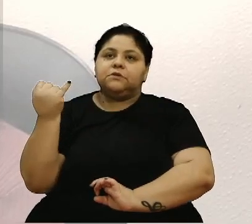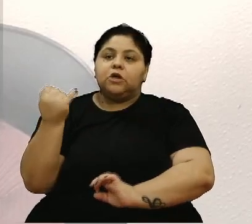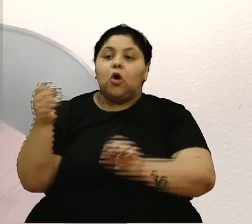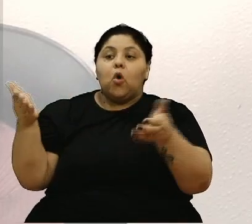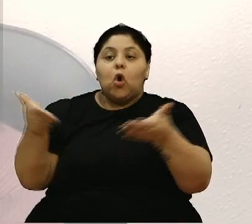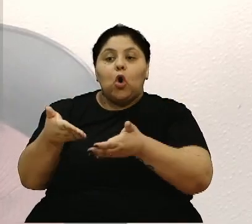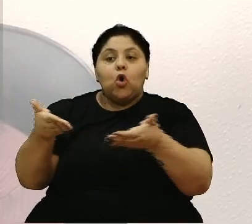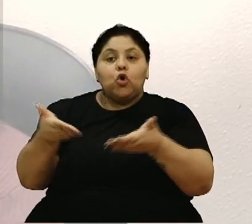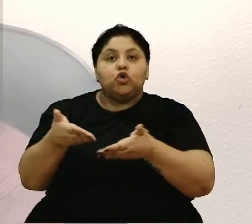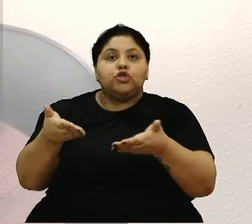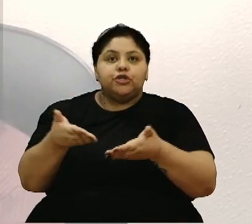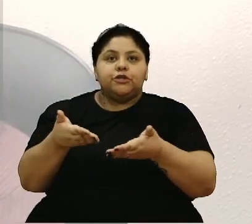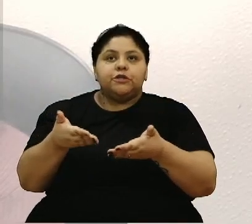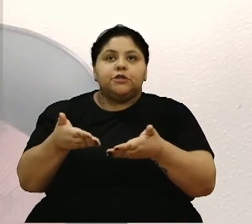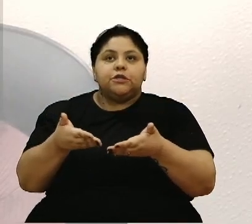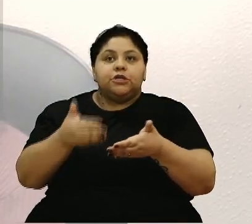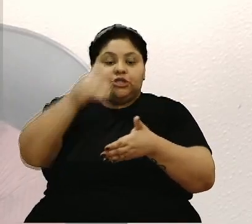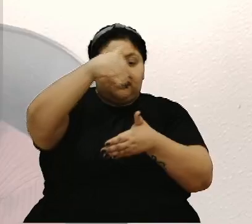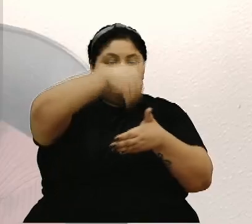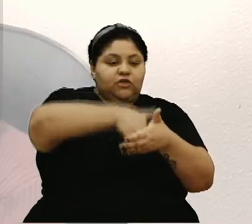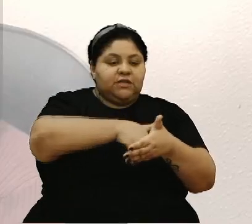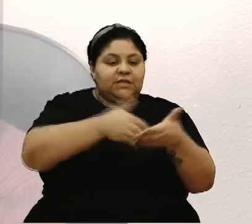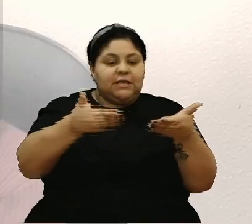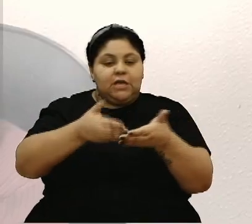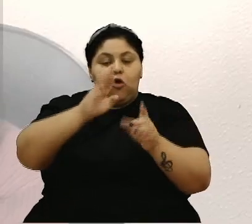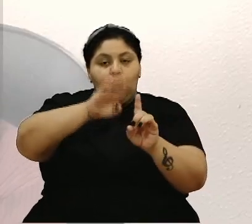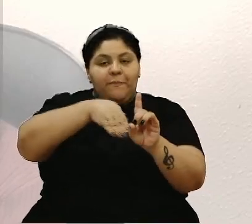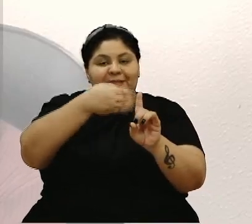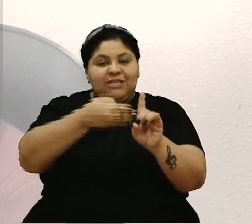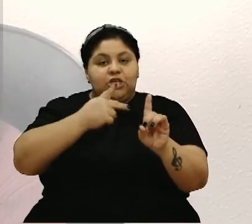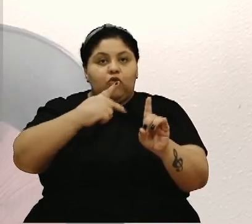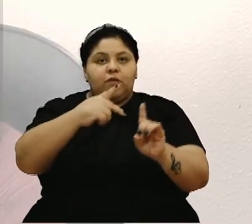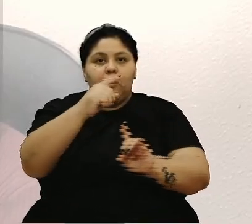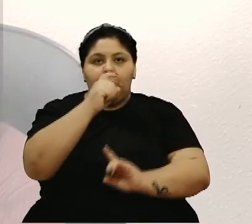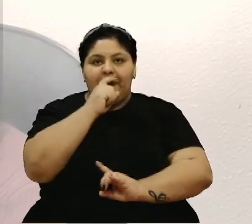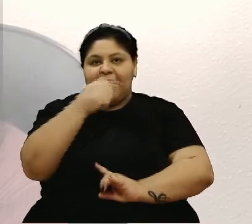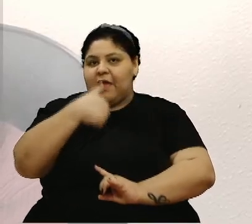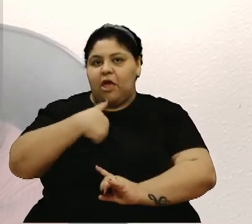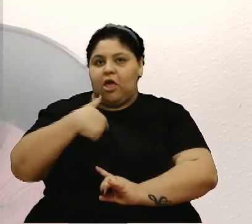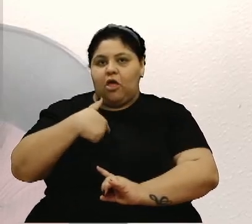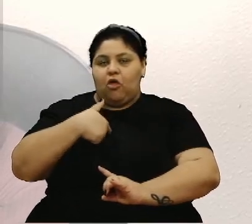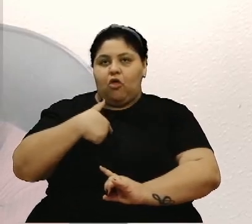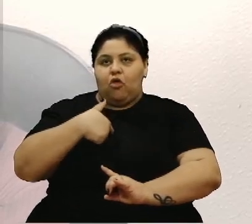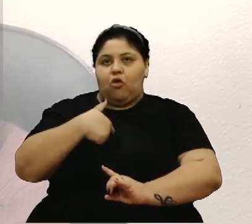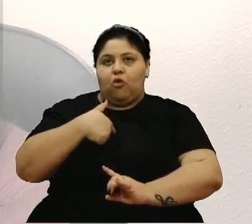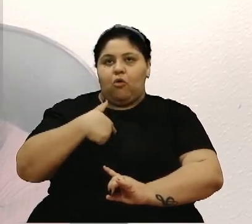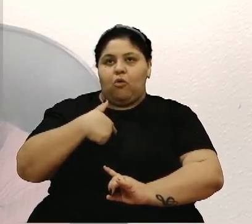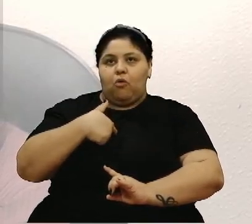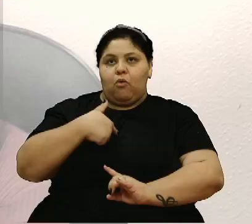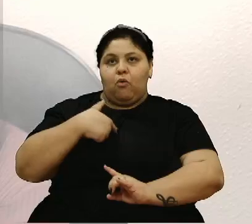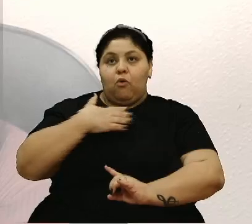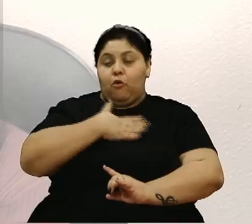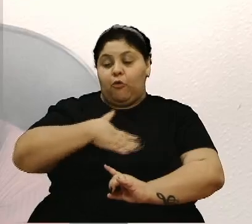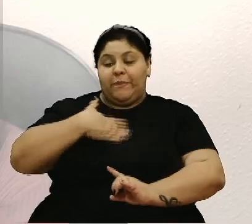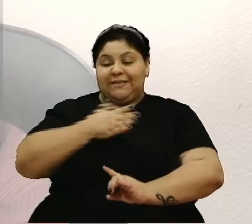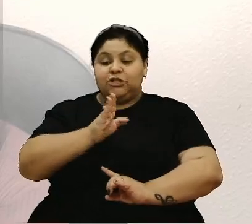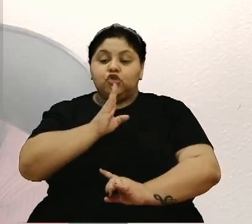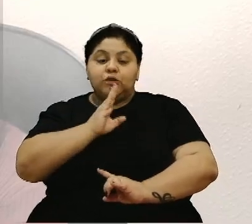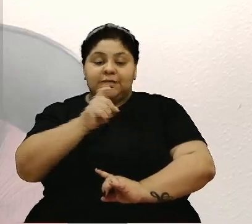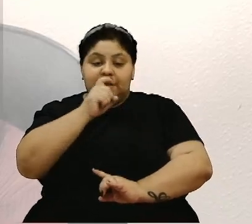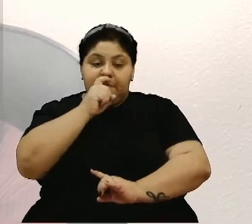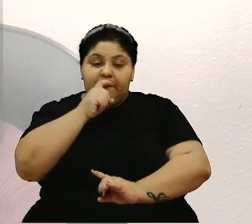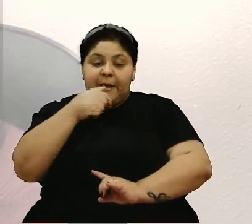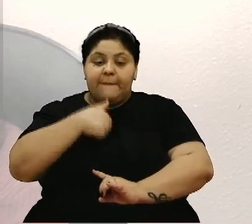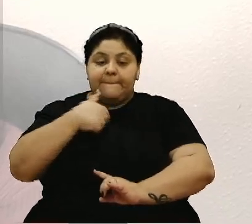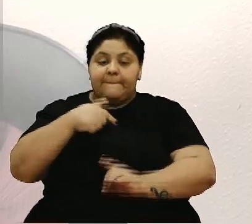hoje que a gente está votando aqui, que é homenagear o teu pai. Eu não tive o prazer de conhecer o teu pai, mas eu tenho